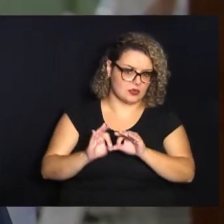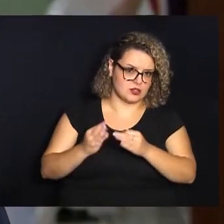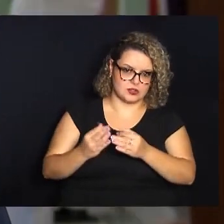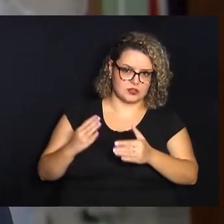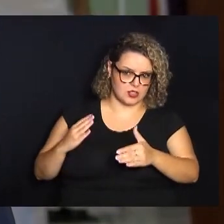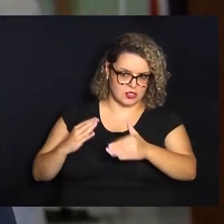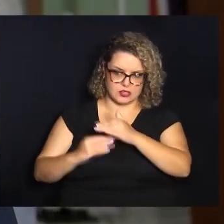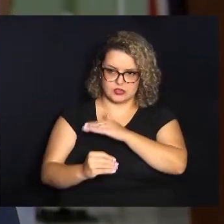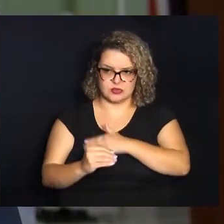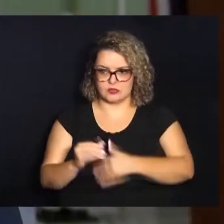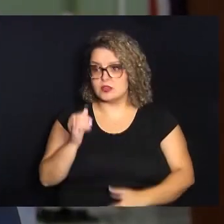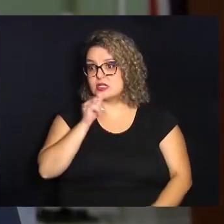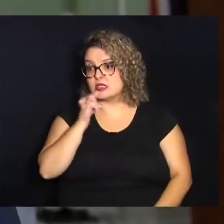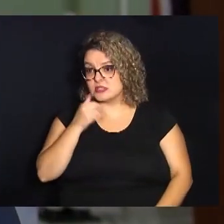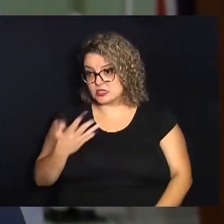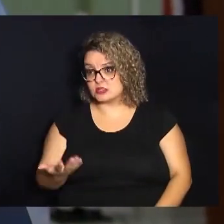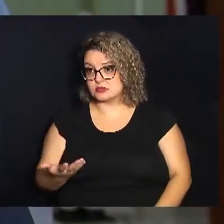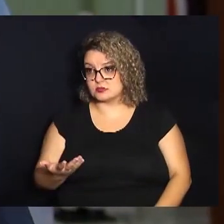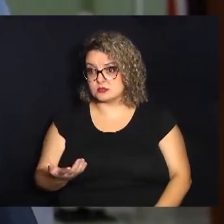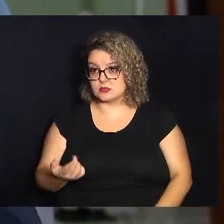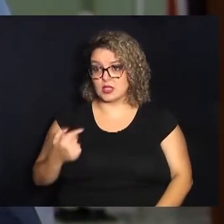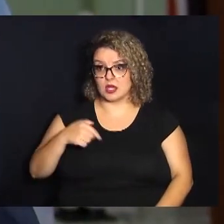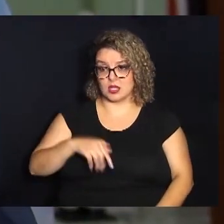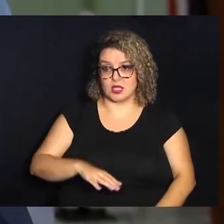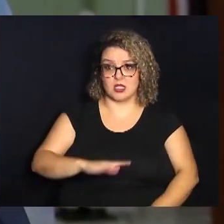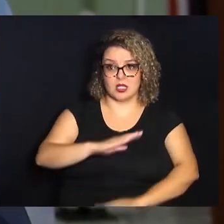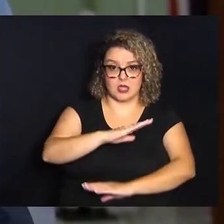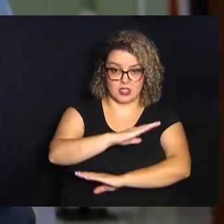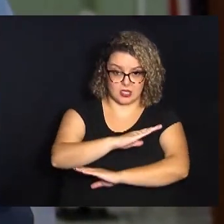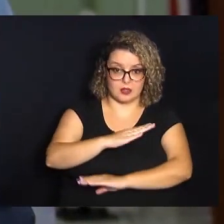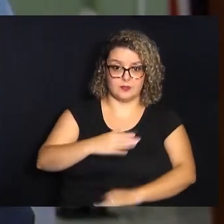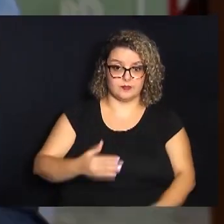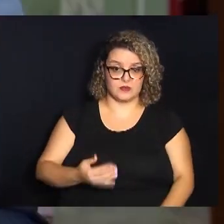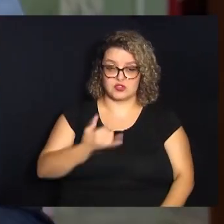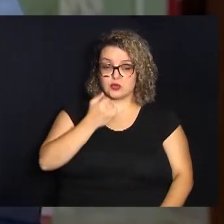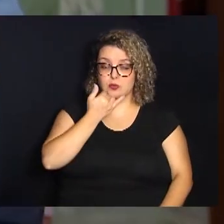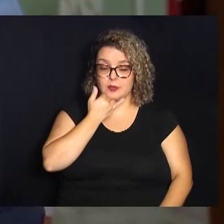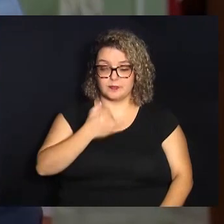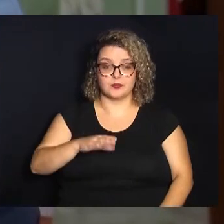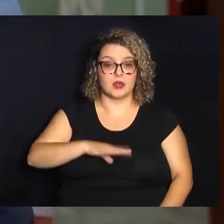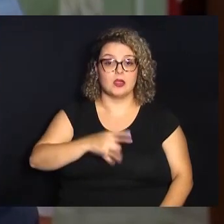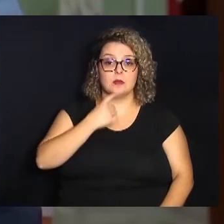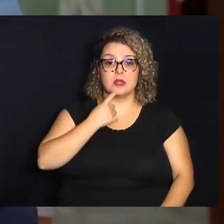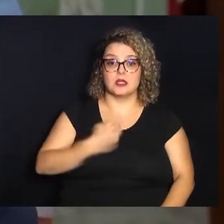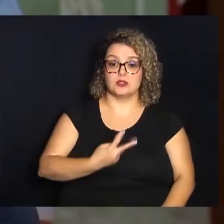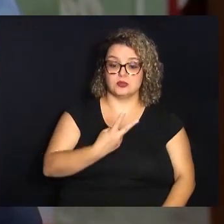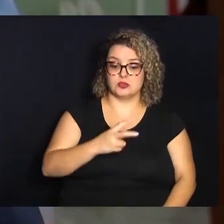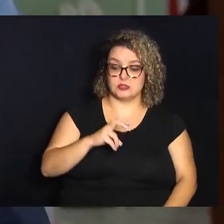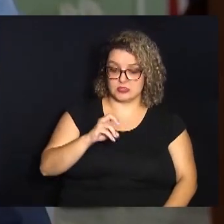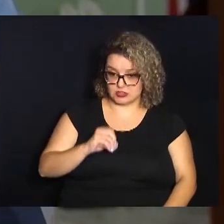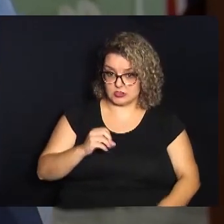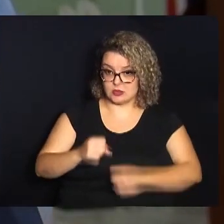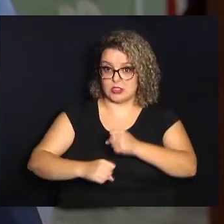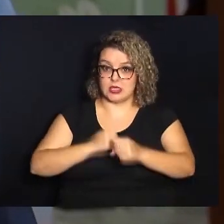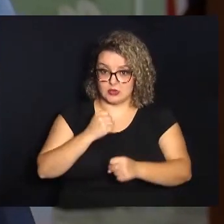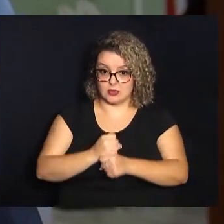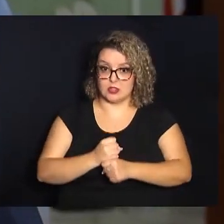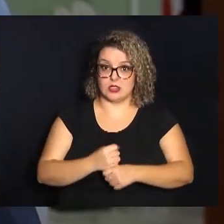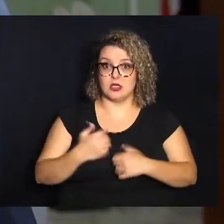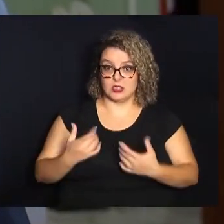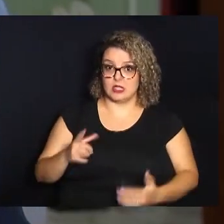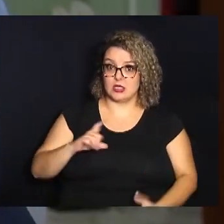Campinas completa 250 anos. E nesses 250 anos, pelo menos 150 tem a participação, a